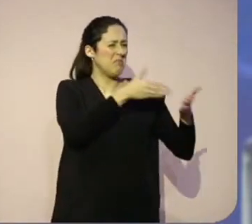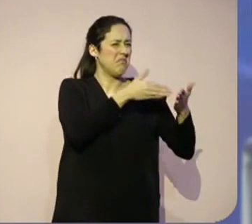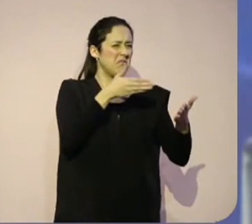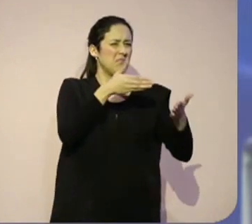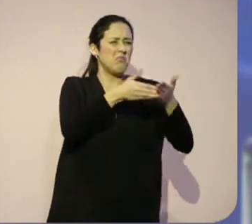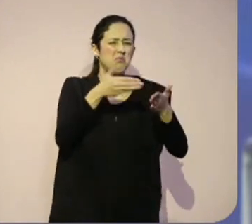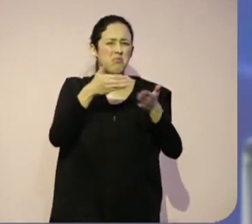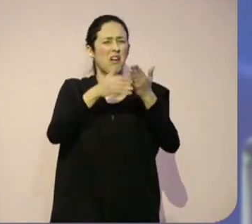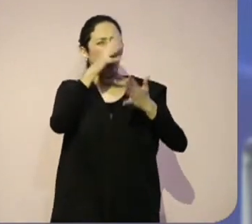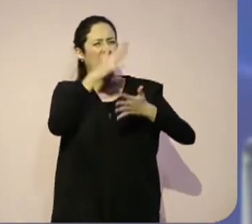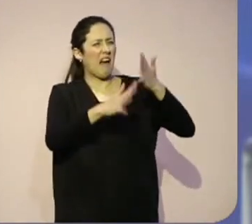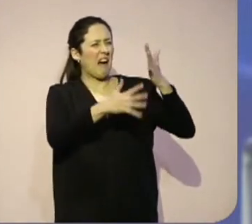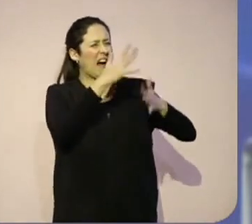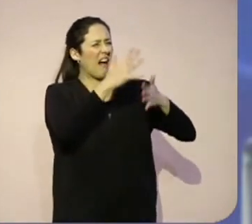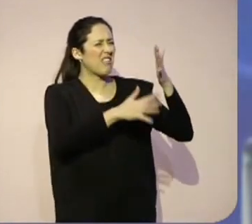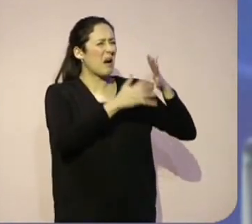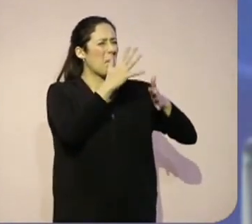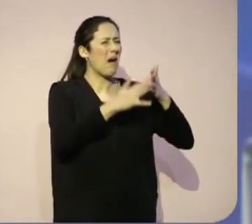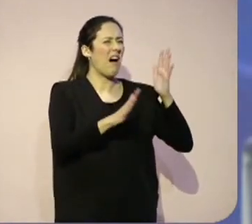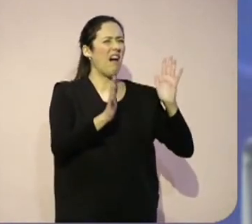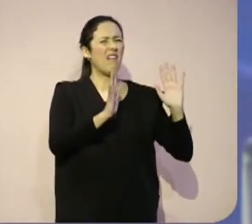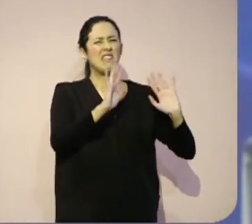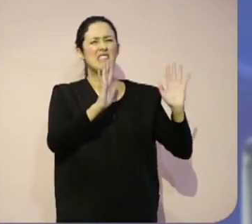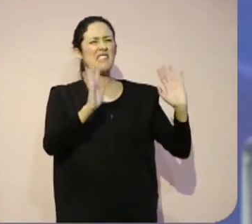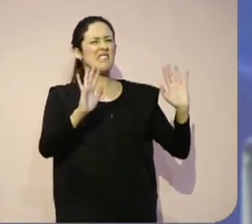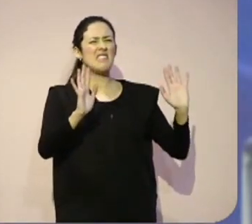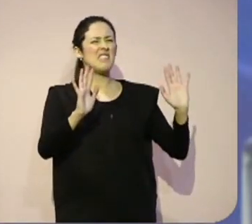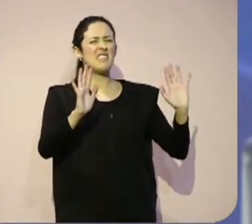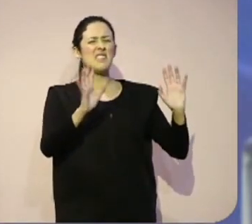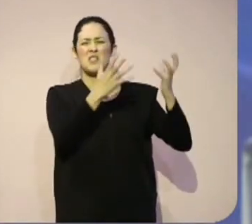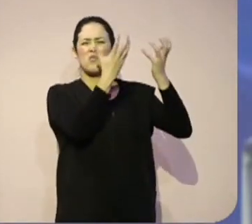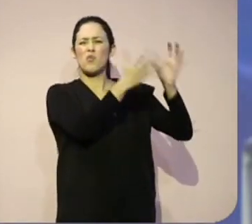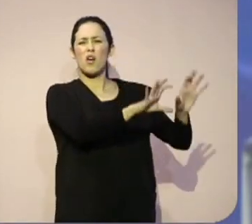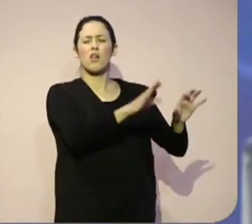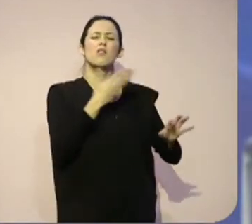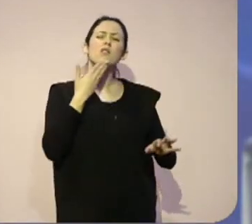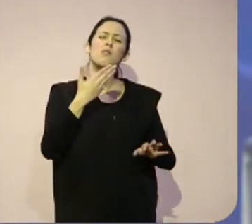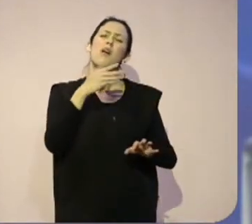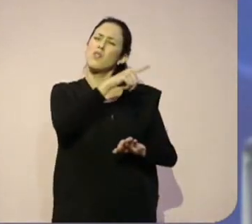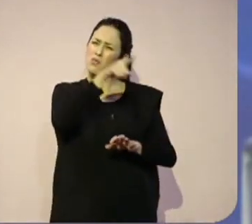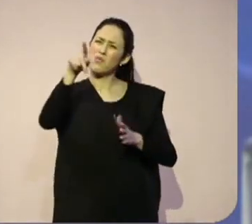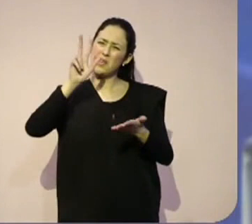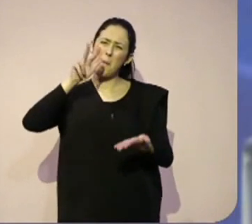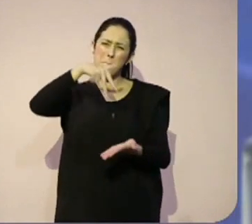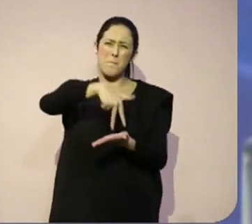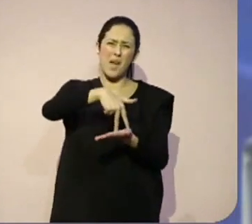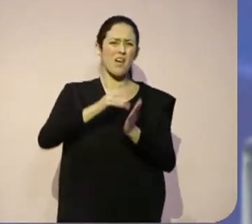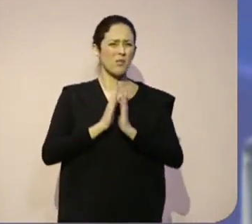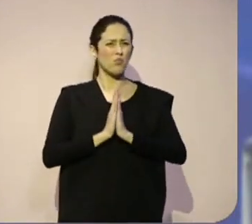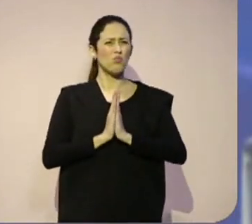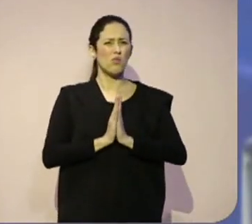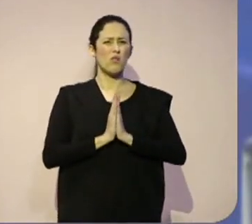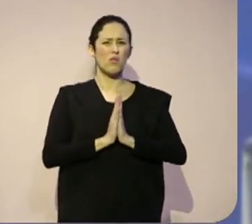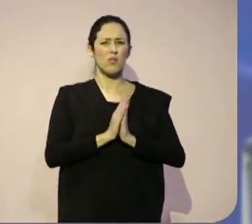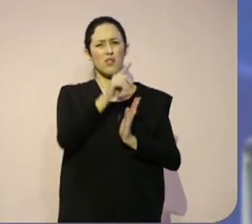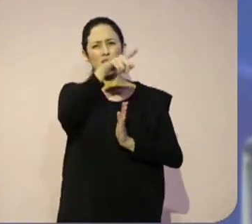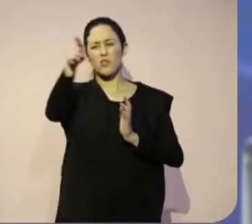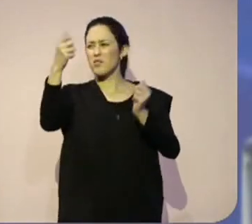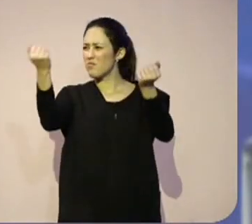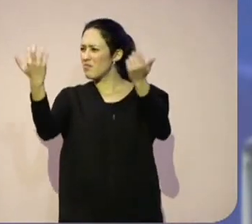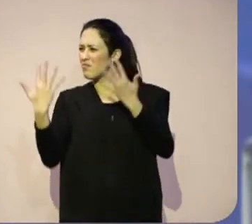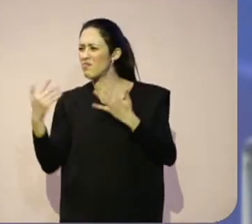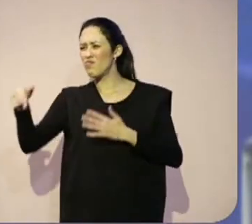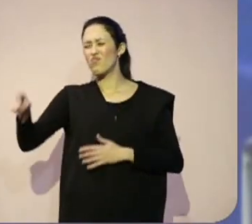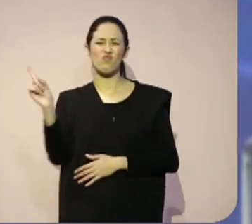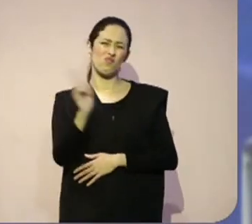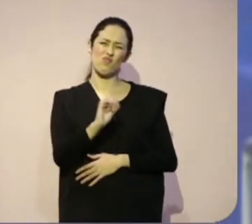o chamado, de aceitar o chamado, eu vou pedir para você ficar em pé onde você está. Não vou pedir para você vir aqui à frente, mas vou